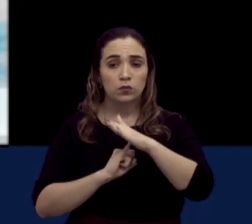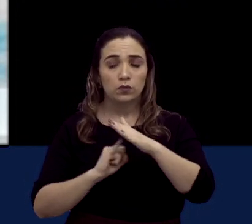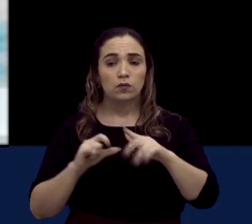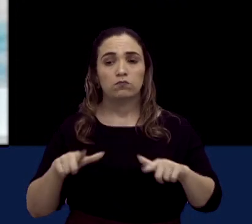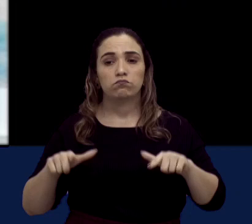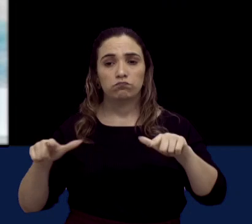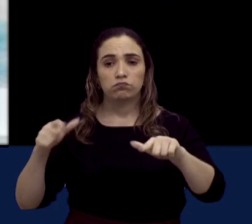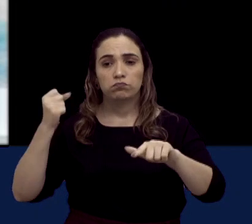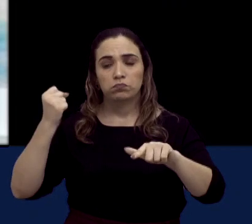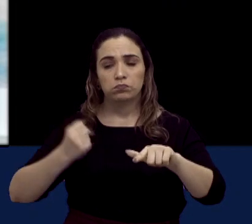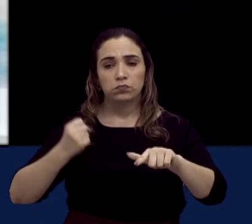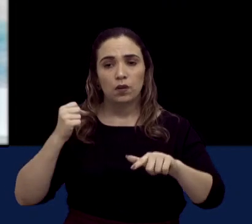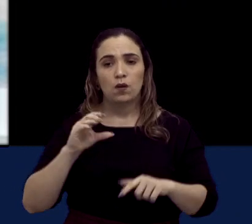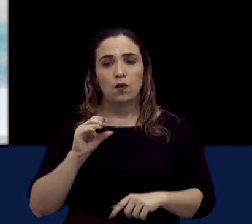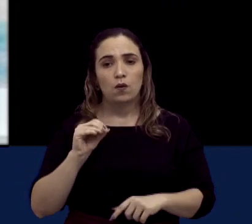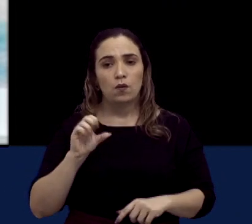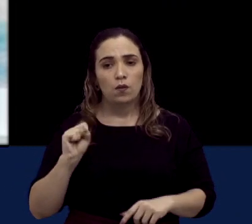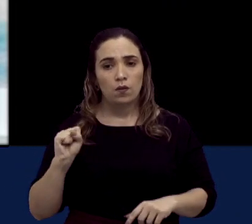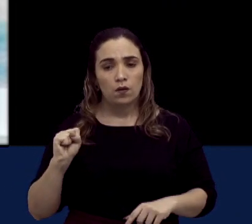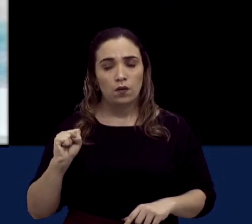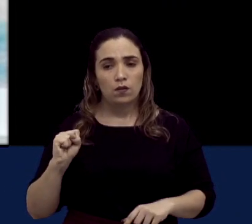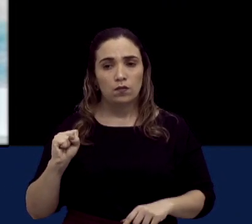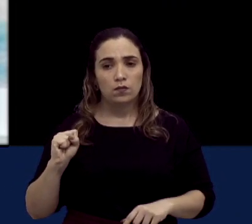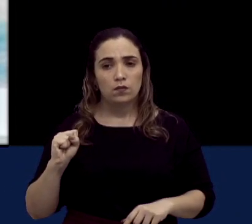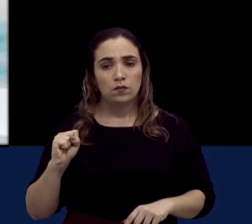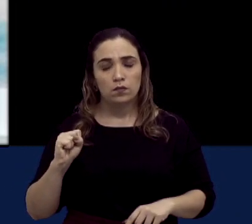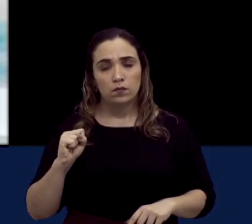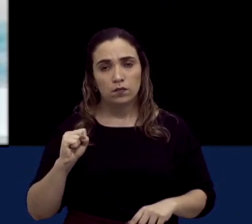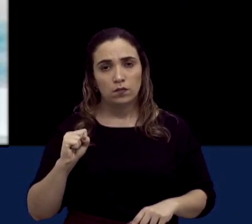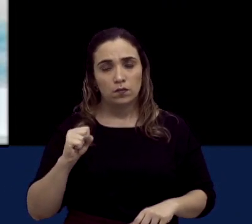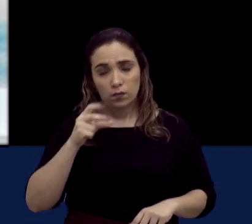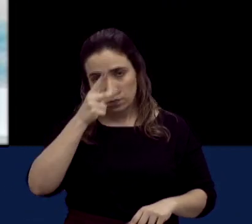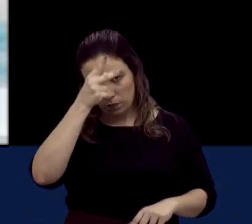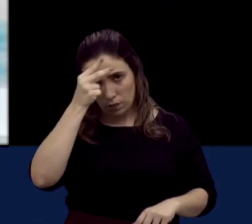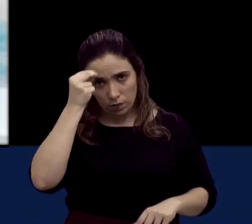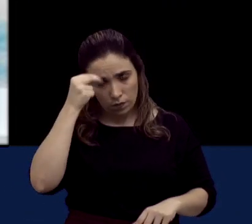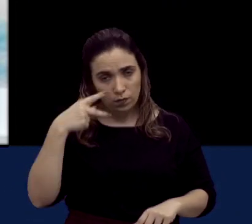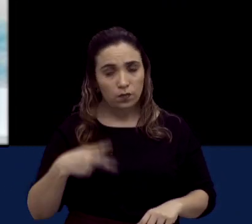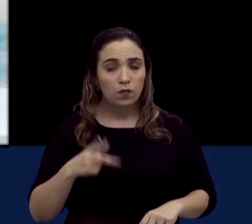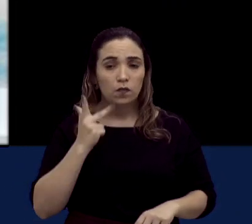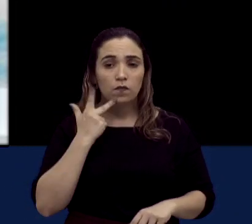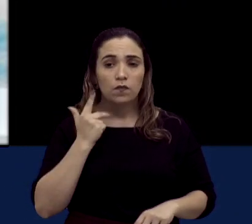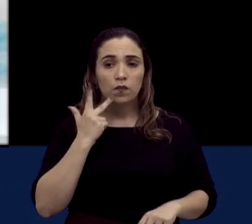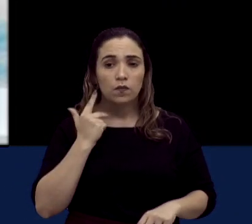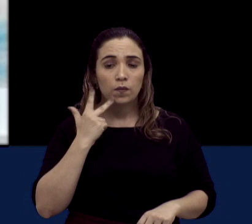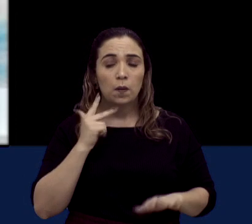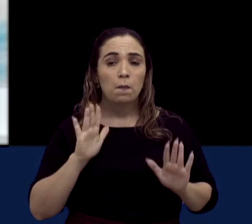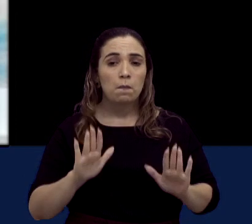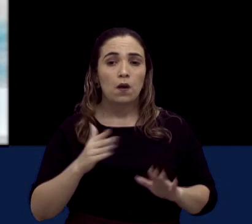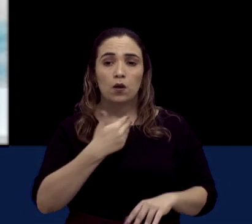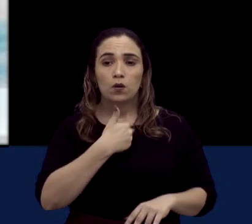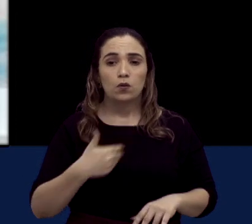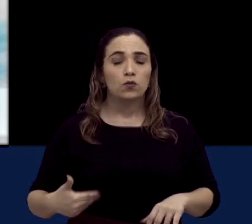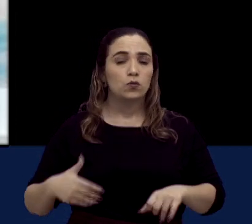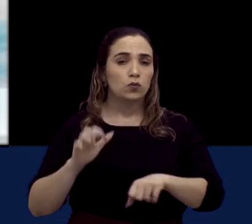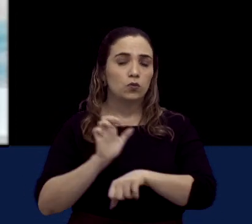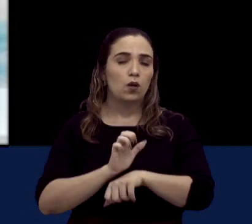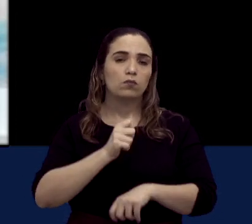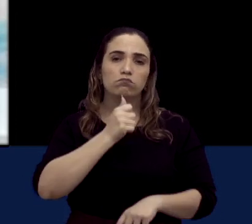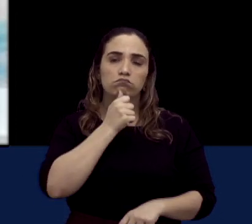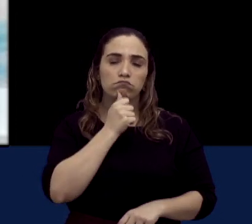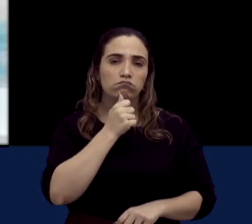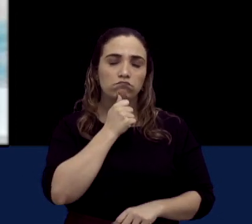como organização social em Fortaleza, mas não é qualificada como